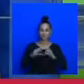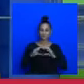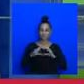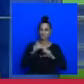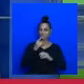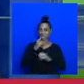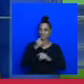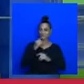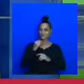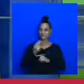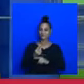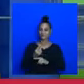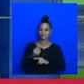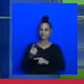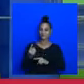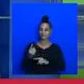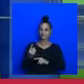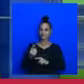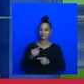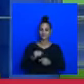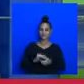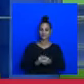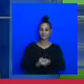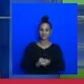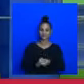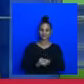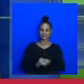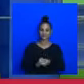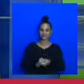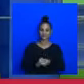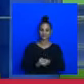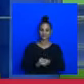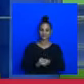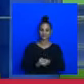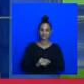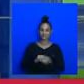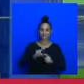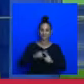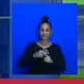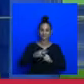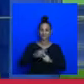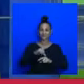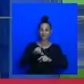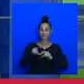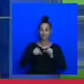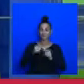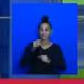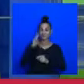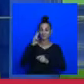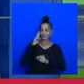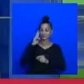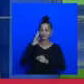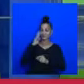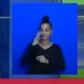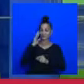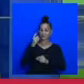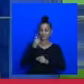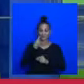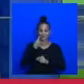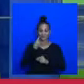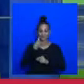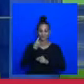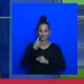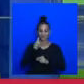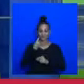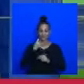Bola vermelha, número 21. Vermelha, 21. Dupla Sena com sorteios às segundas, quartas e